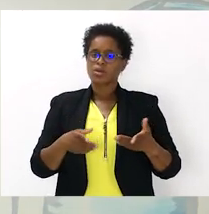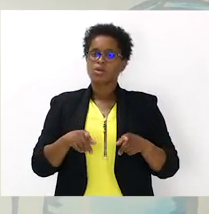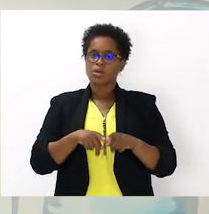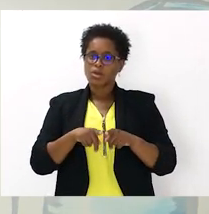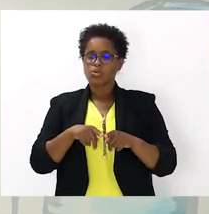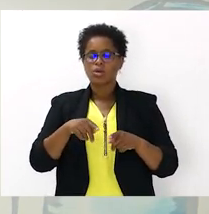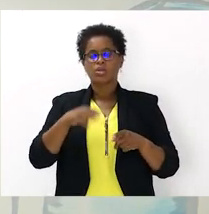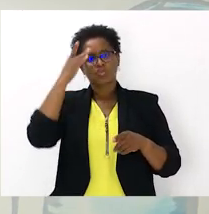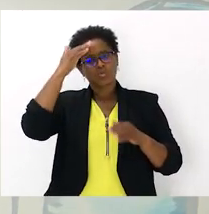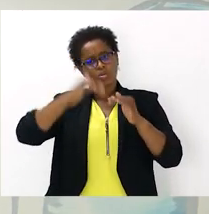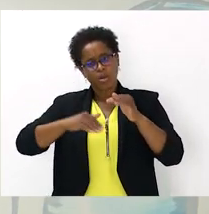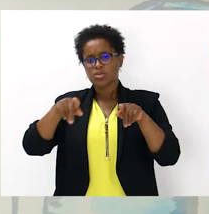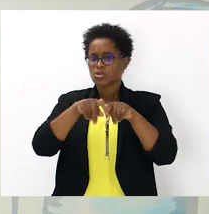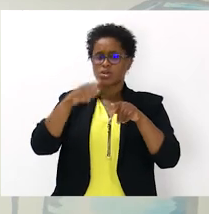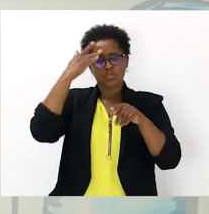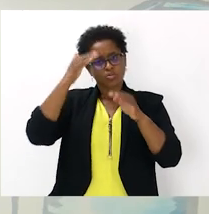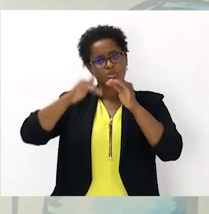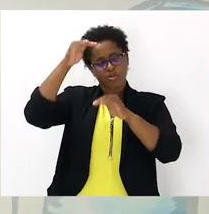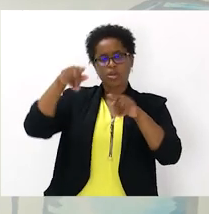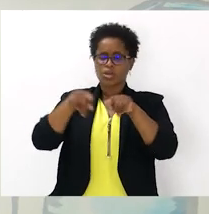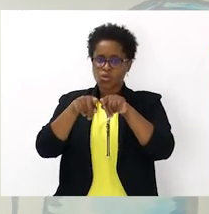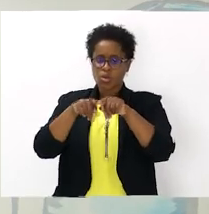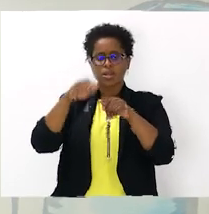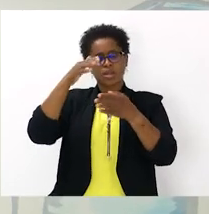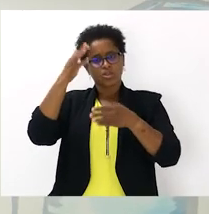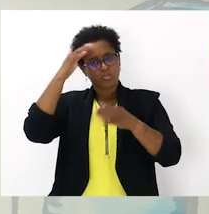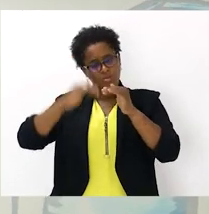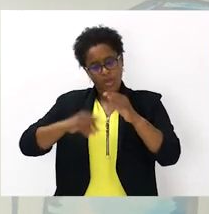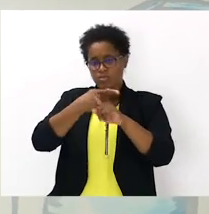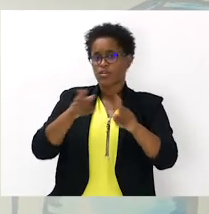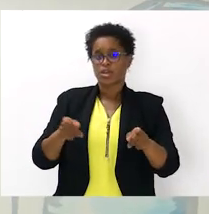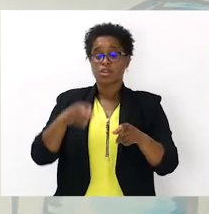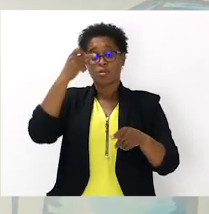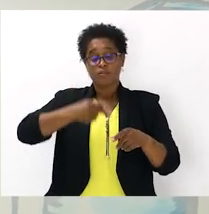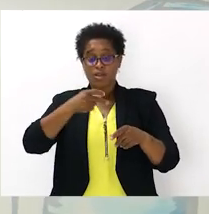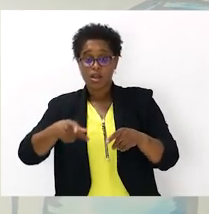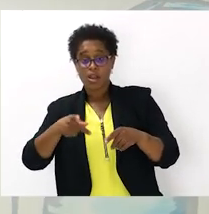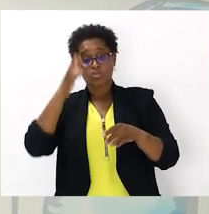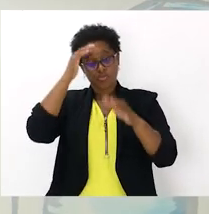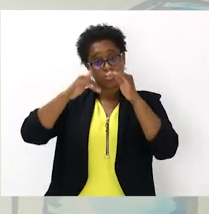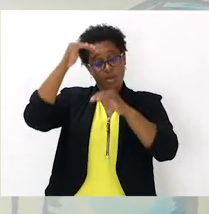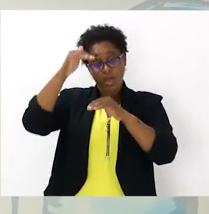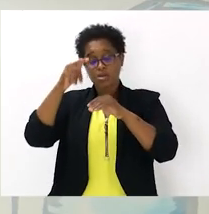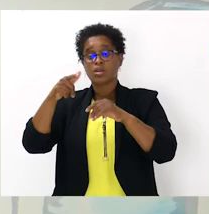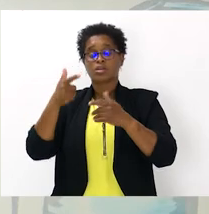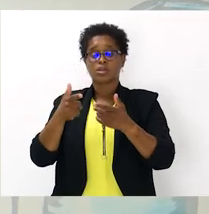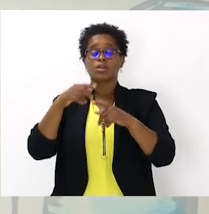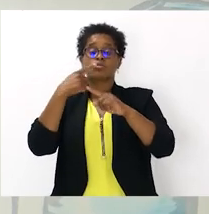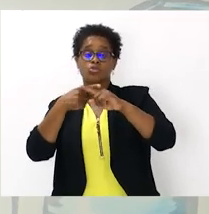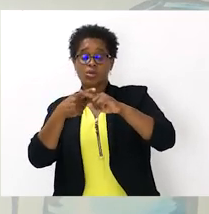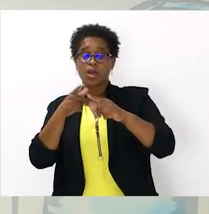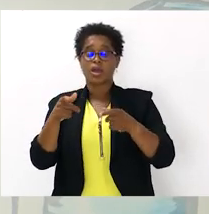com o mesmo expoente e bases diferentes. Vamos manter expoentes e vamos